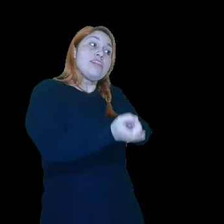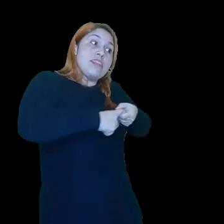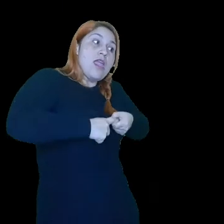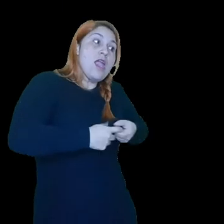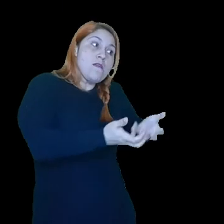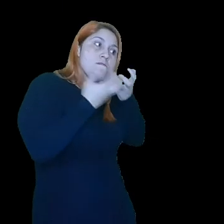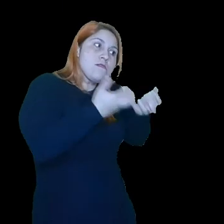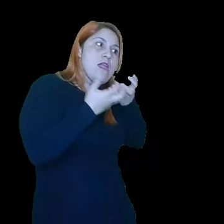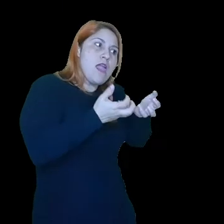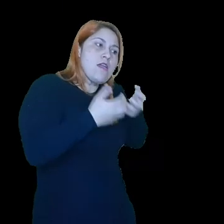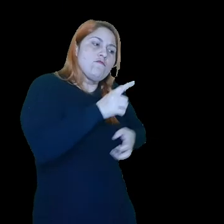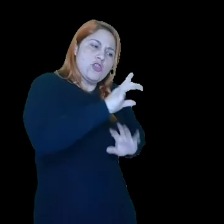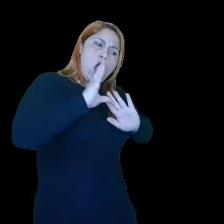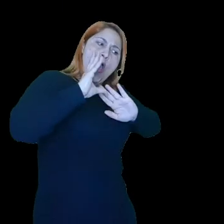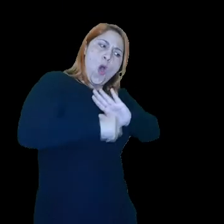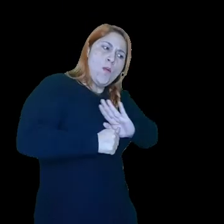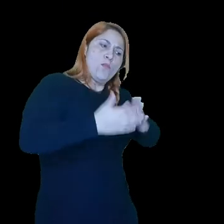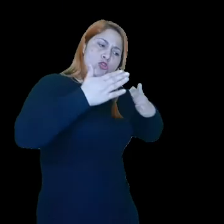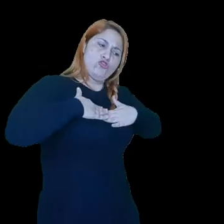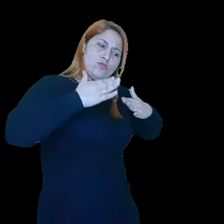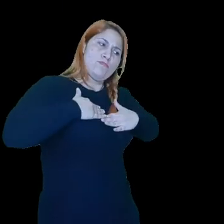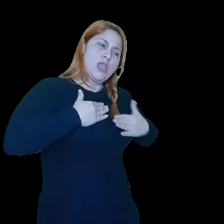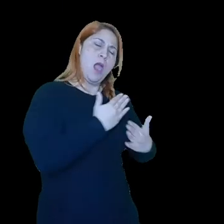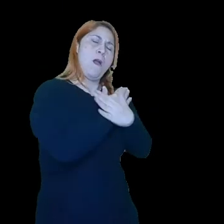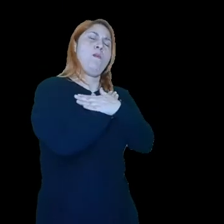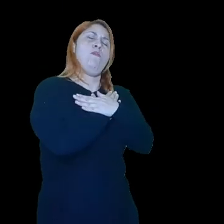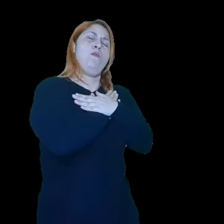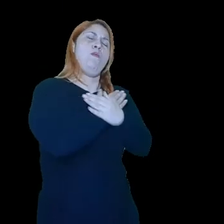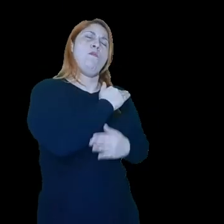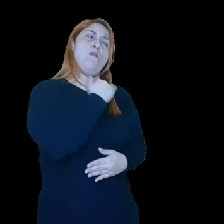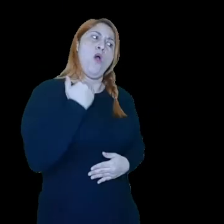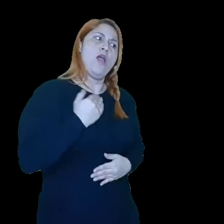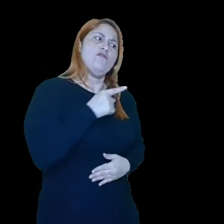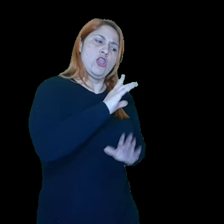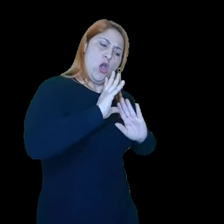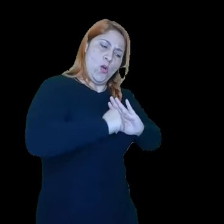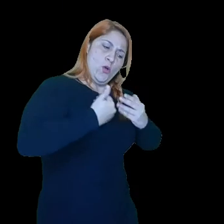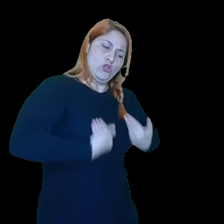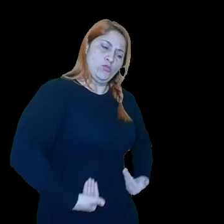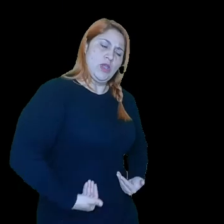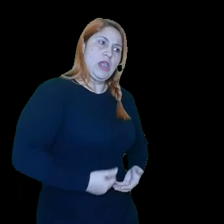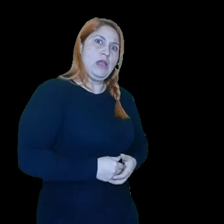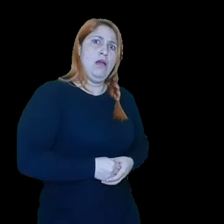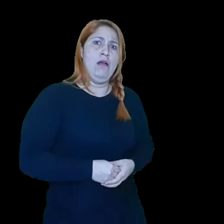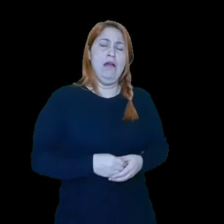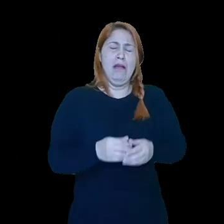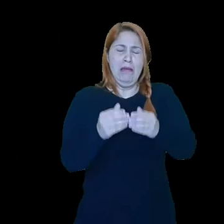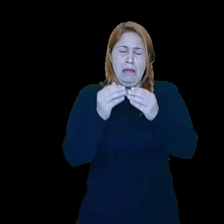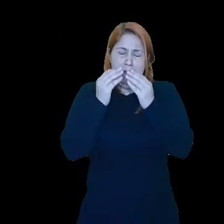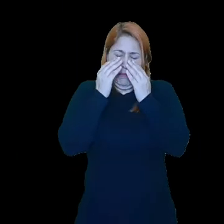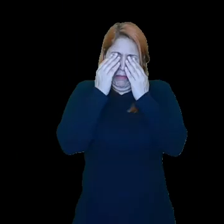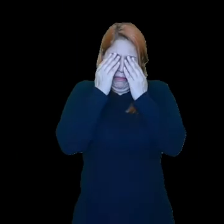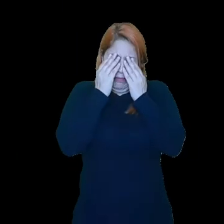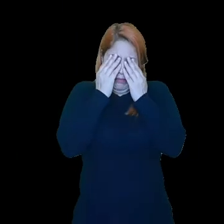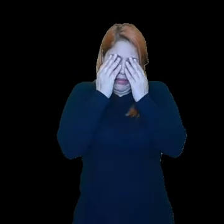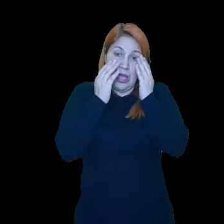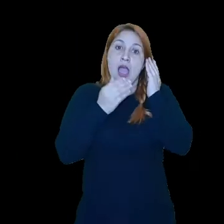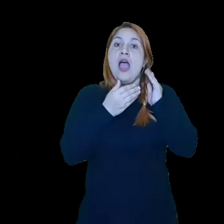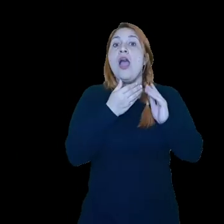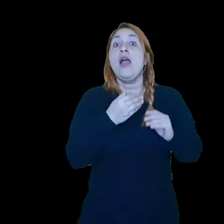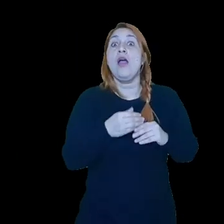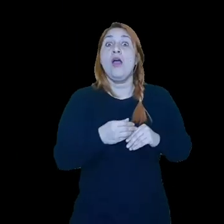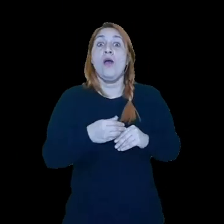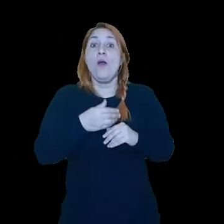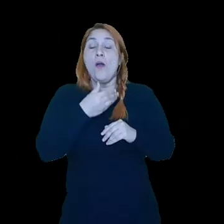você roubou de minha santa sepultura. Quando Manuel acordou, não